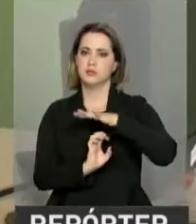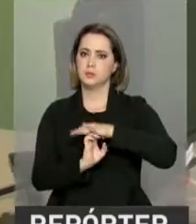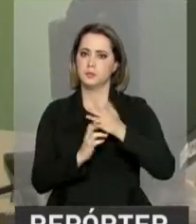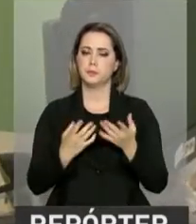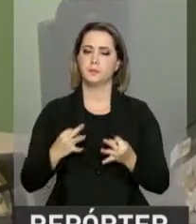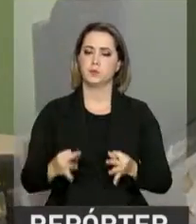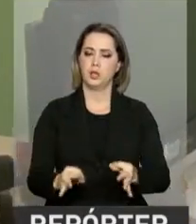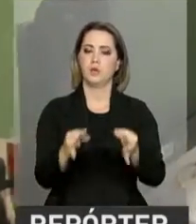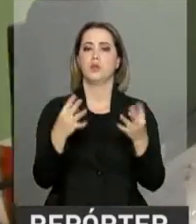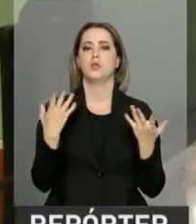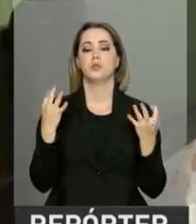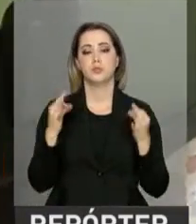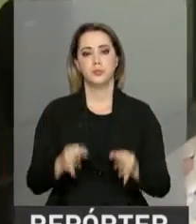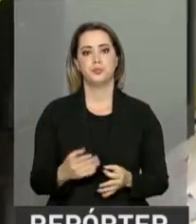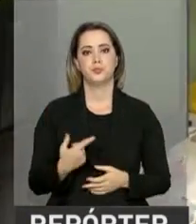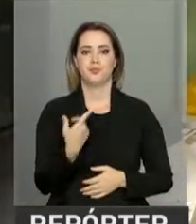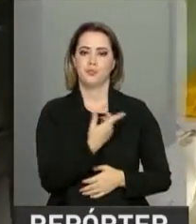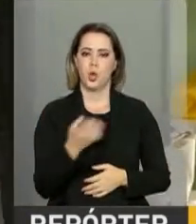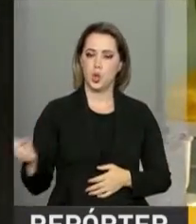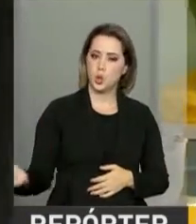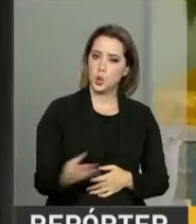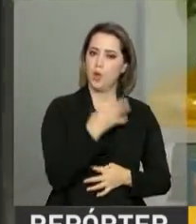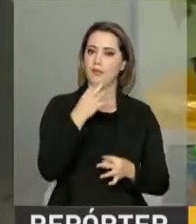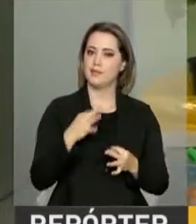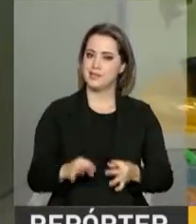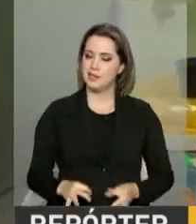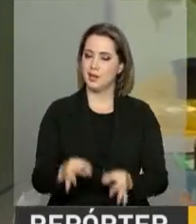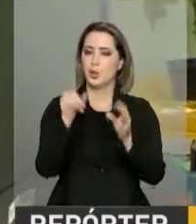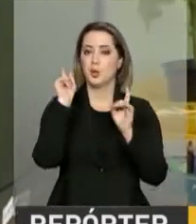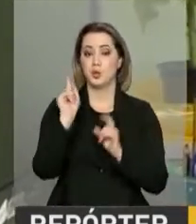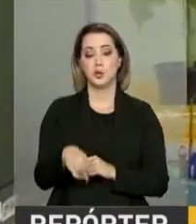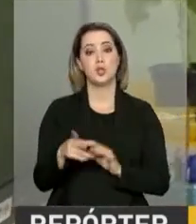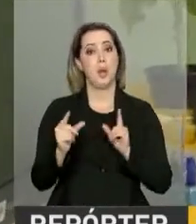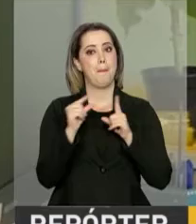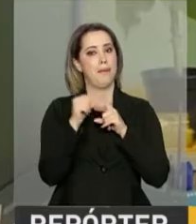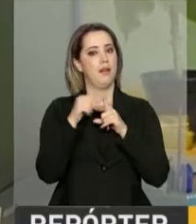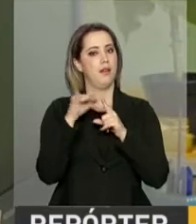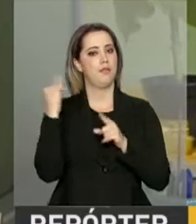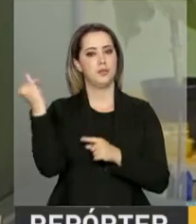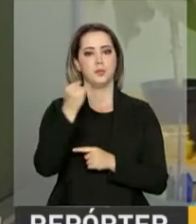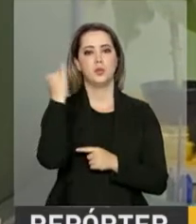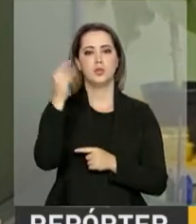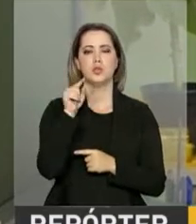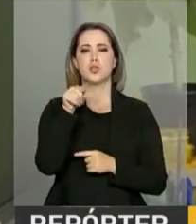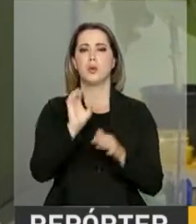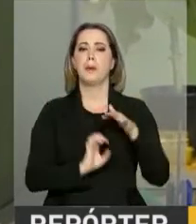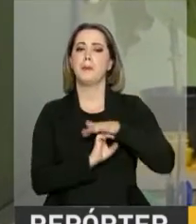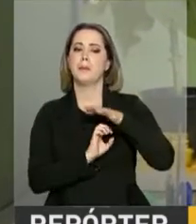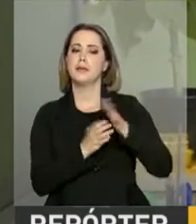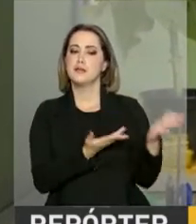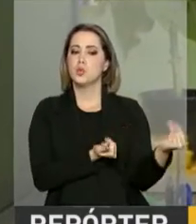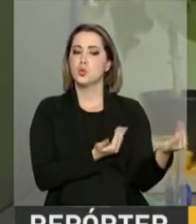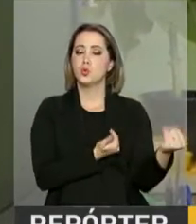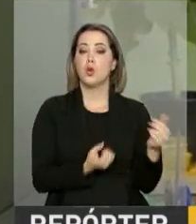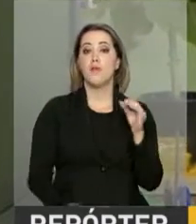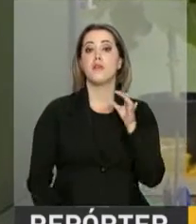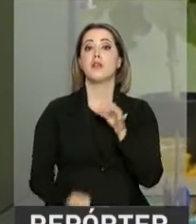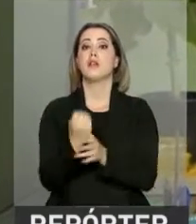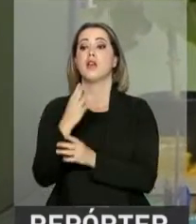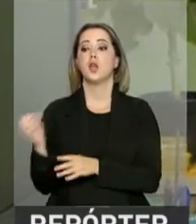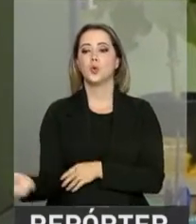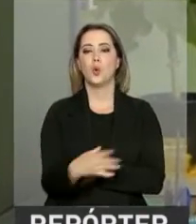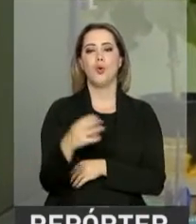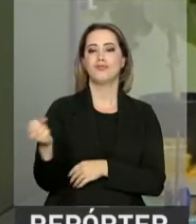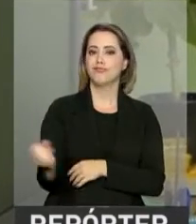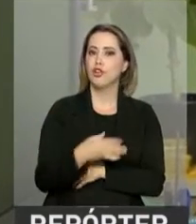tecnologia. Inovação é a palavra-chave, uma startup é uma empresa jovem que se preocupa em criar novos produtos e serviços que